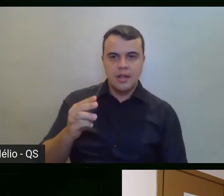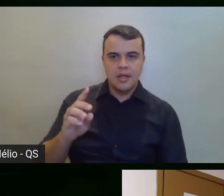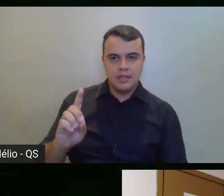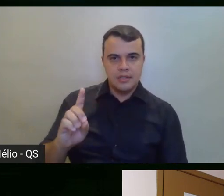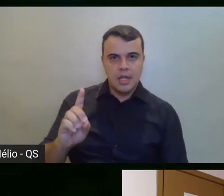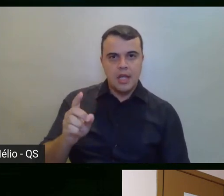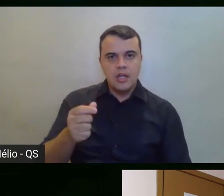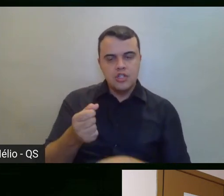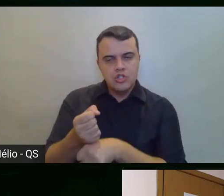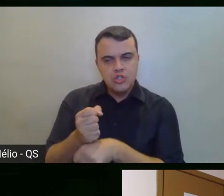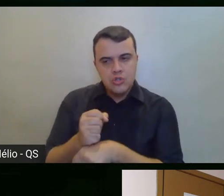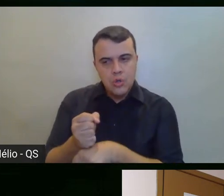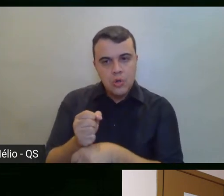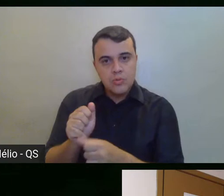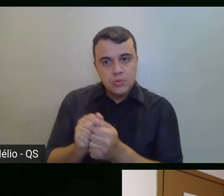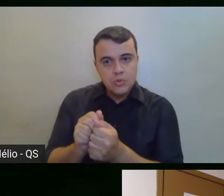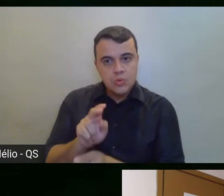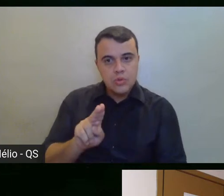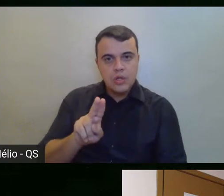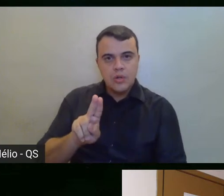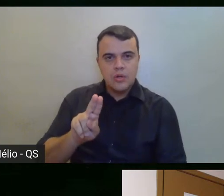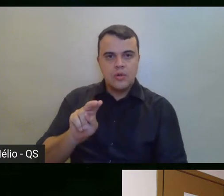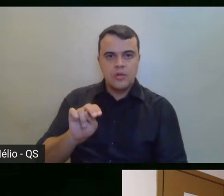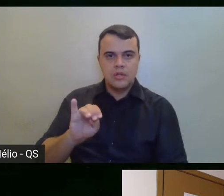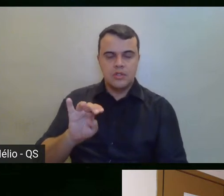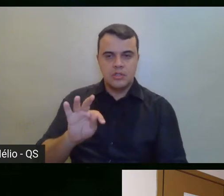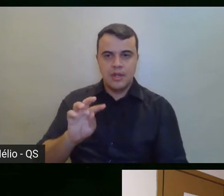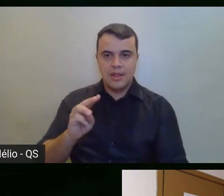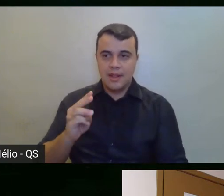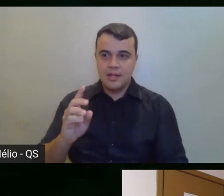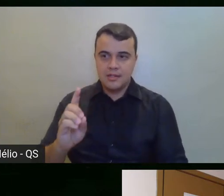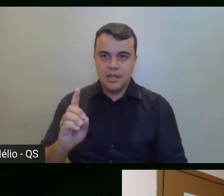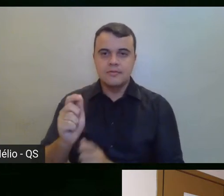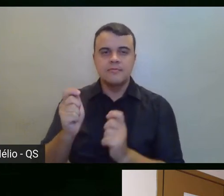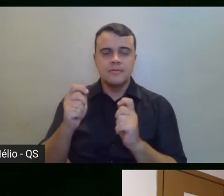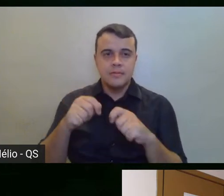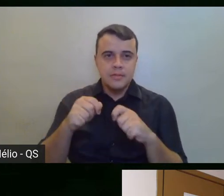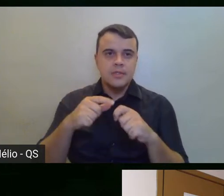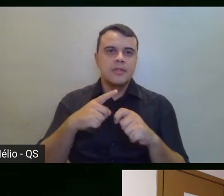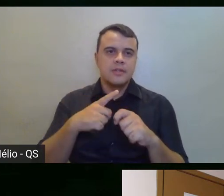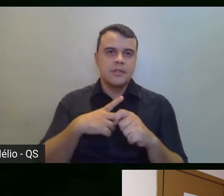jogo com o unit 3D então isso daí